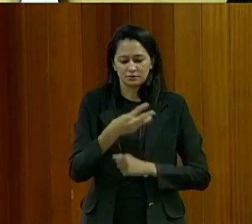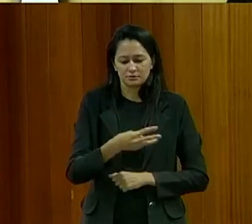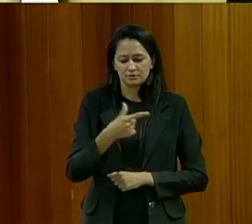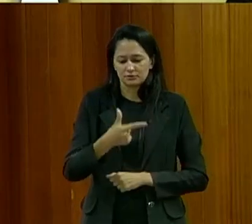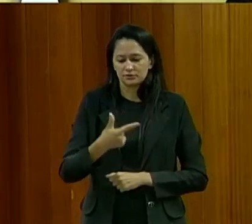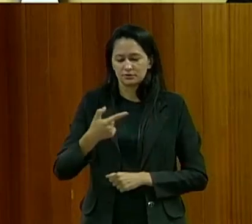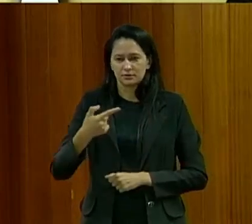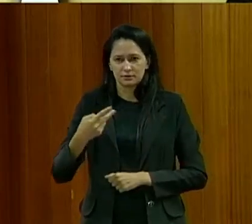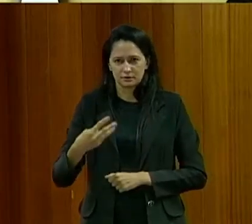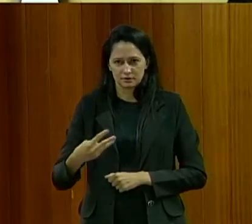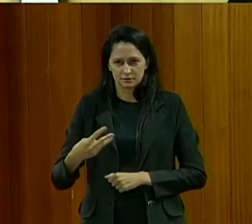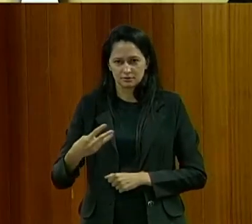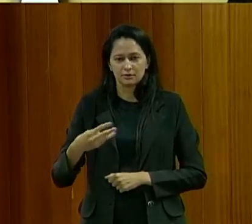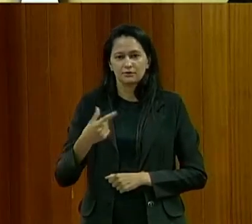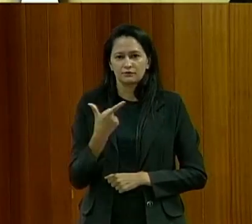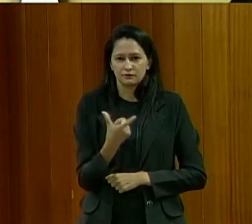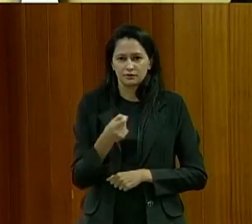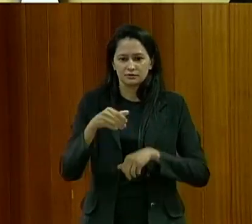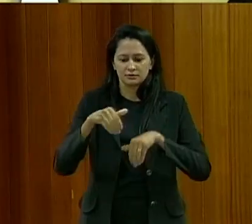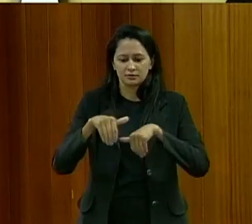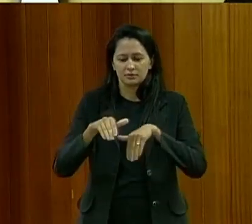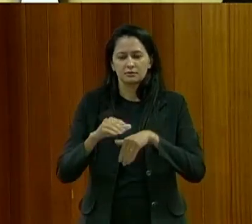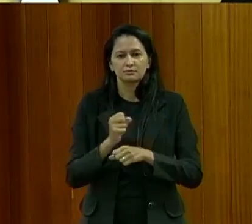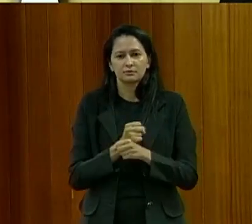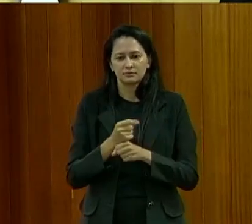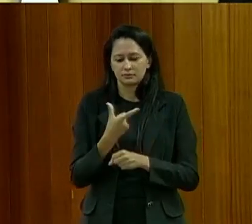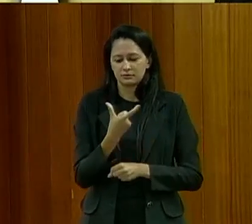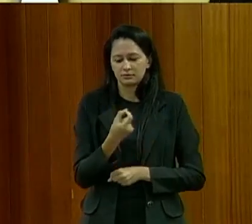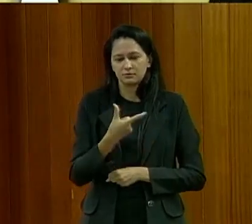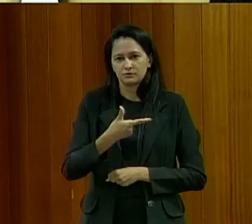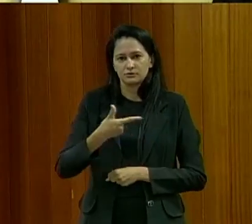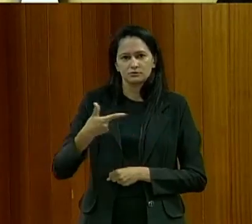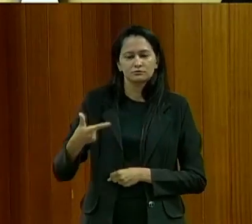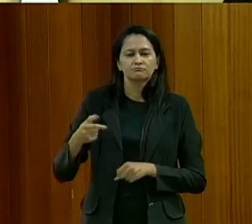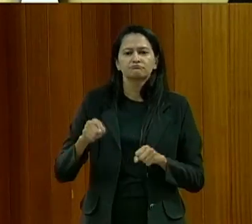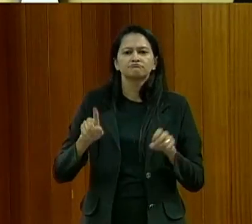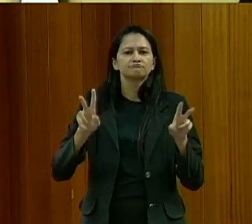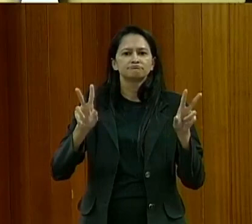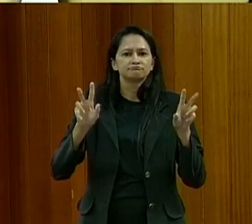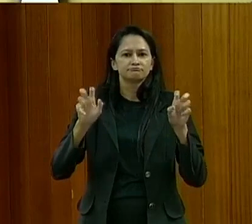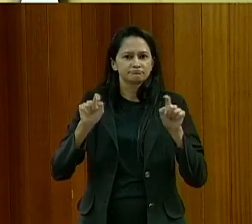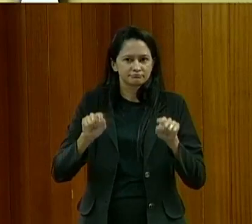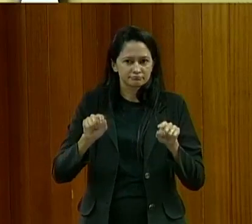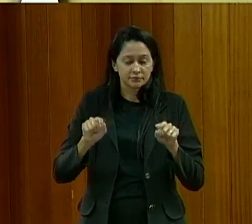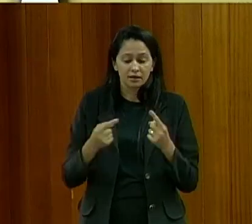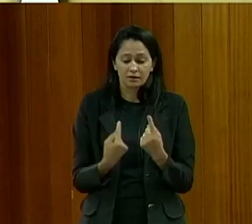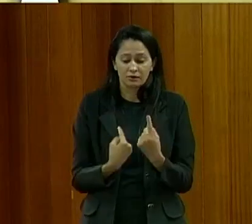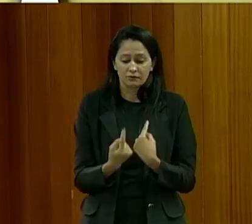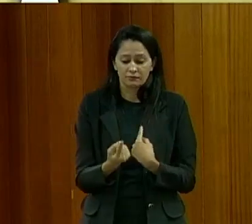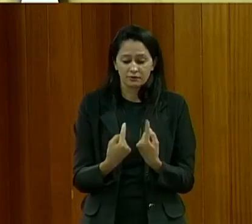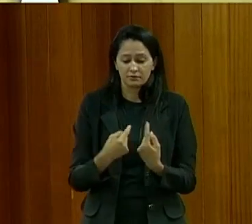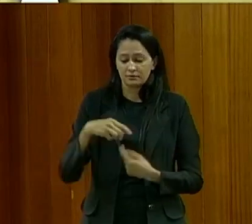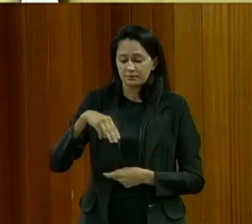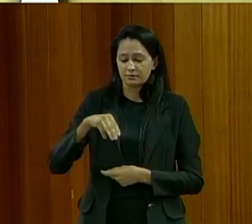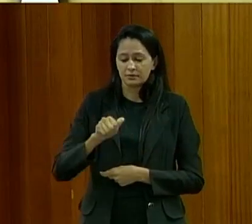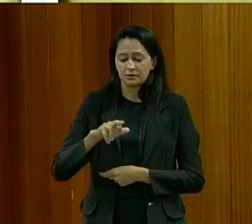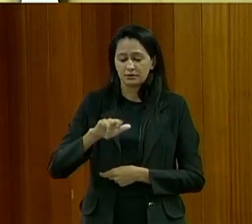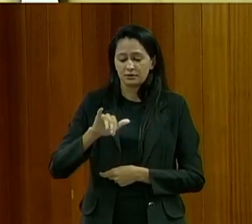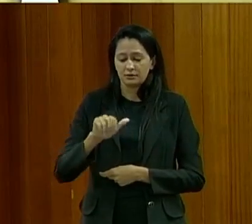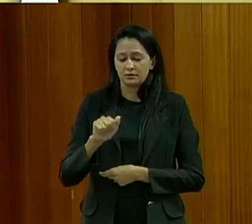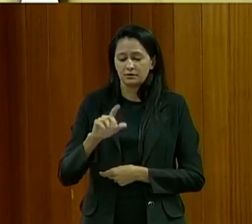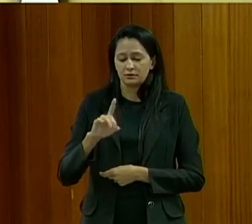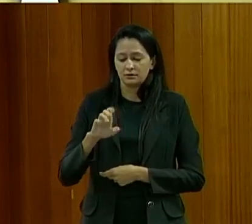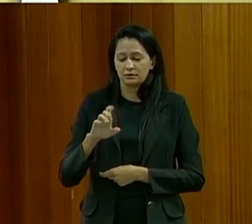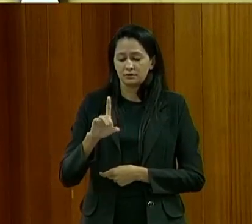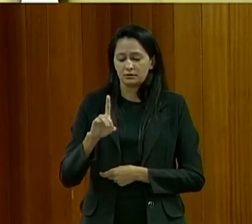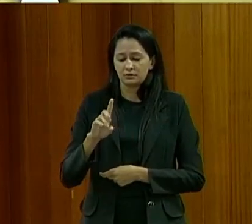de 20 de setembro de 2022, que denomina a Avenida Maria de Lourdes Gomes da Silva Rodrigues,